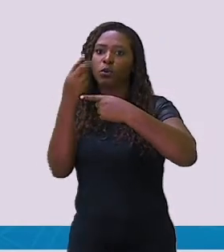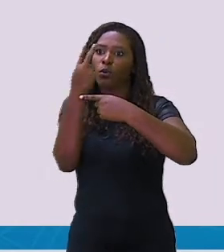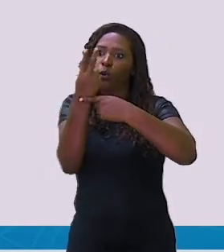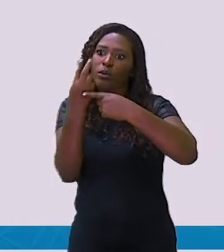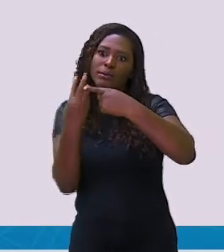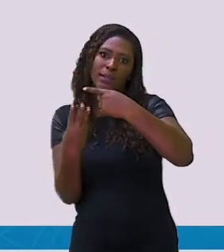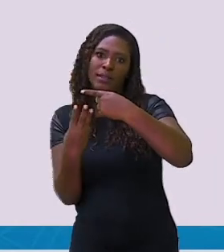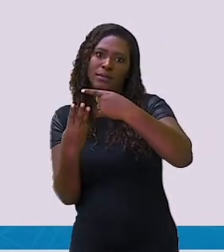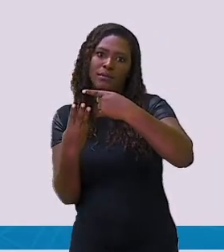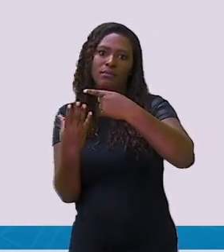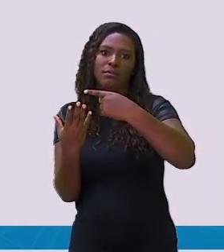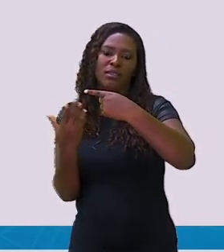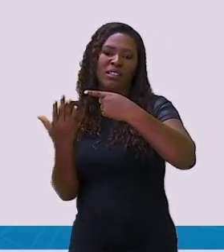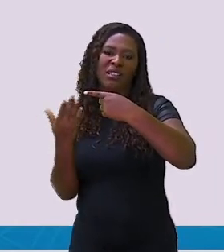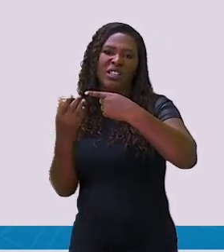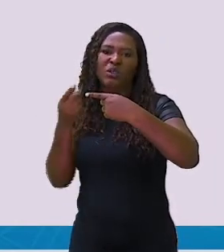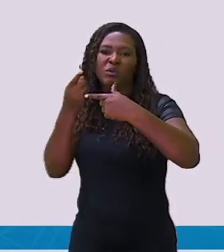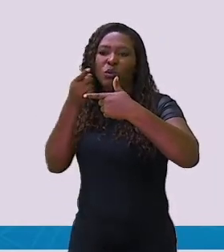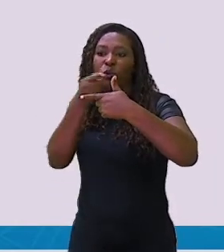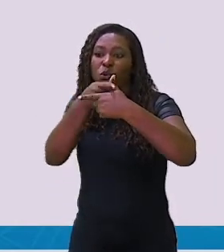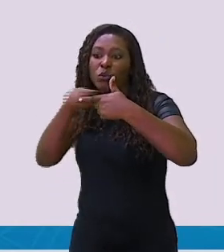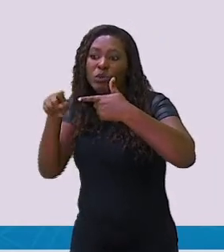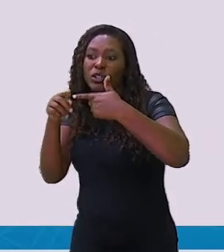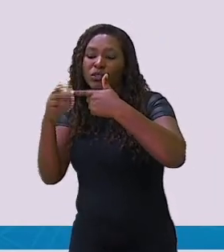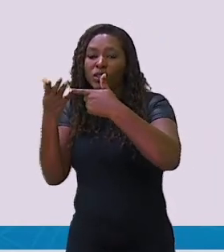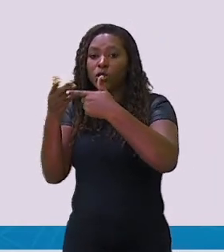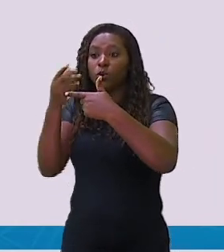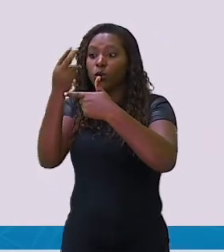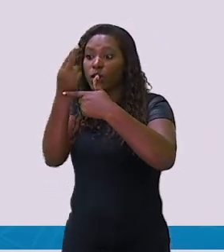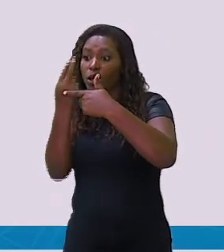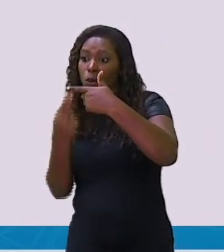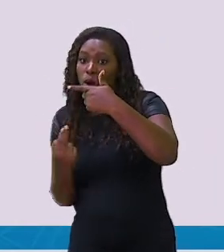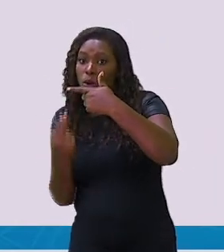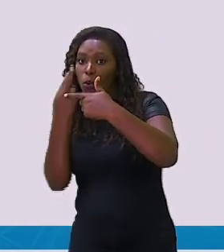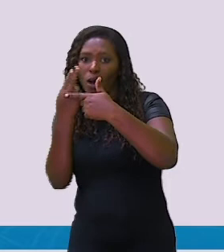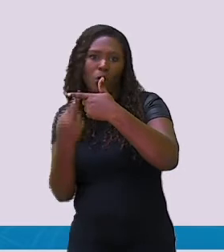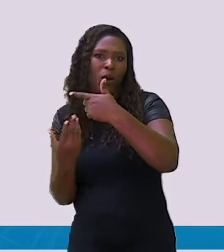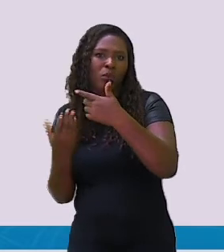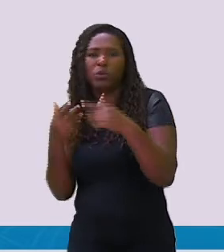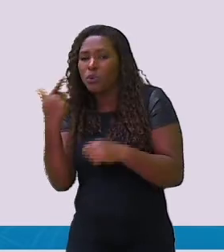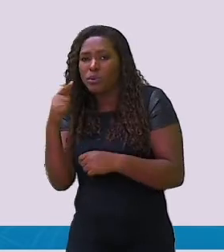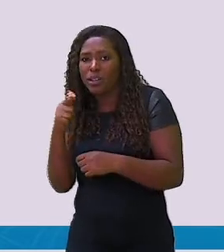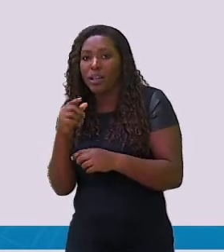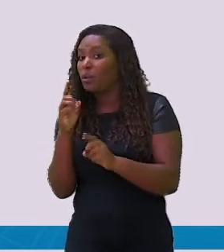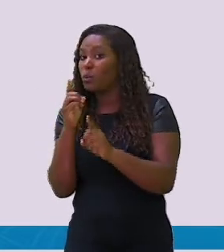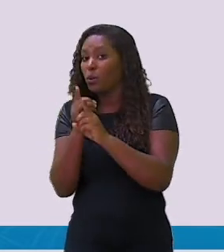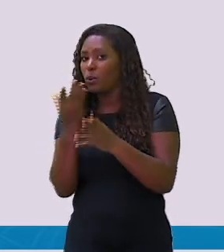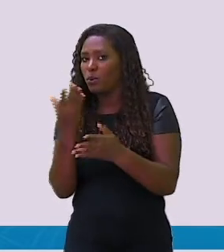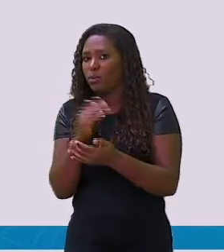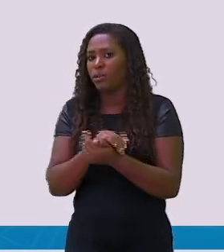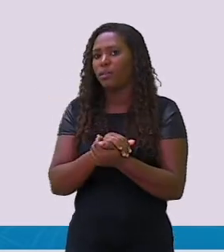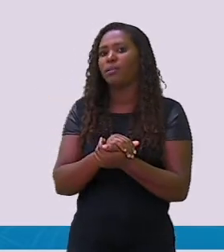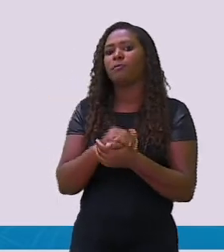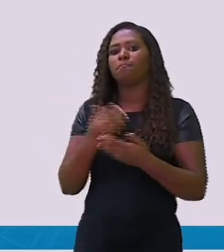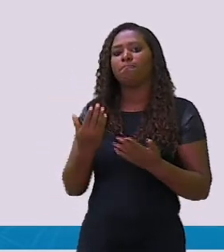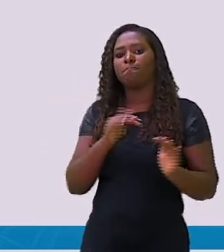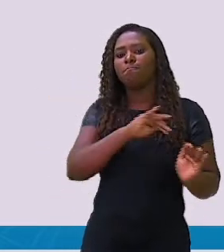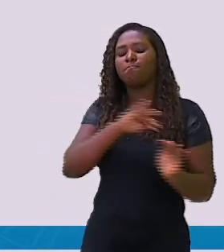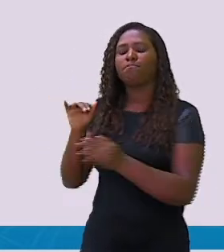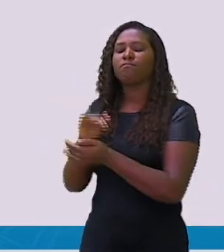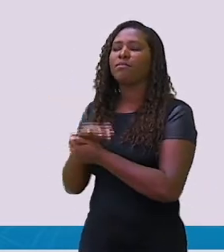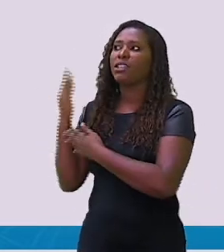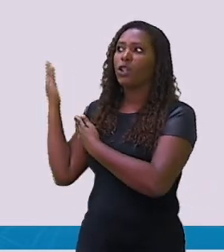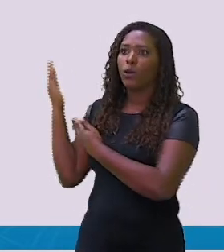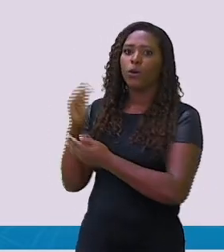forma irredutível ó vamos resolver repete o denominador